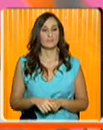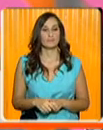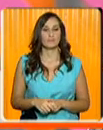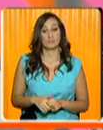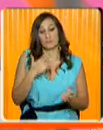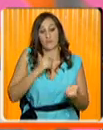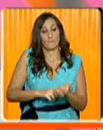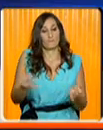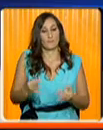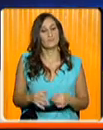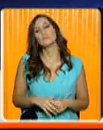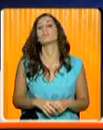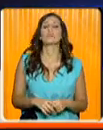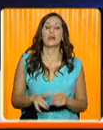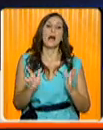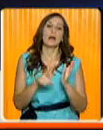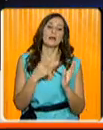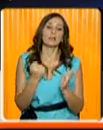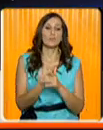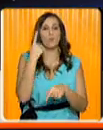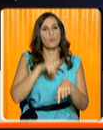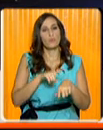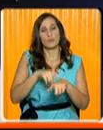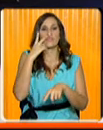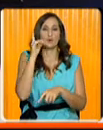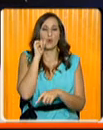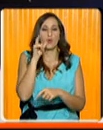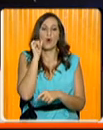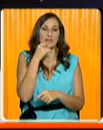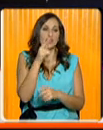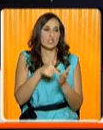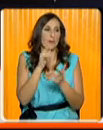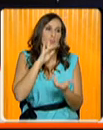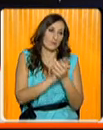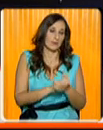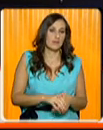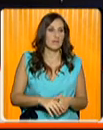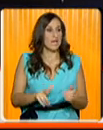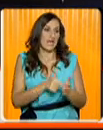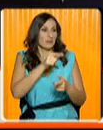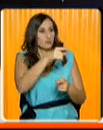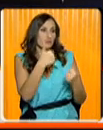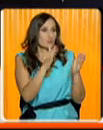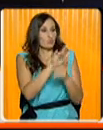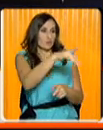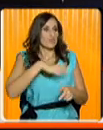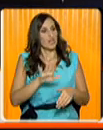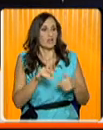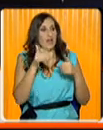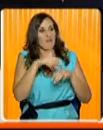Ele. E é? As mulheres quando dizem sim. Há sempre um momento na vida de um homem que o homem diz assim à sua mulher: é sempre tudo como tu